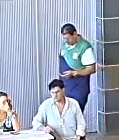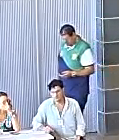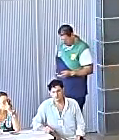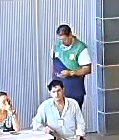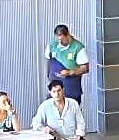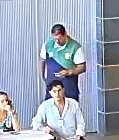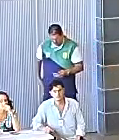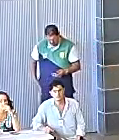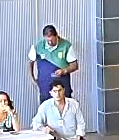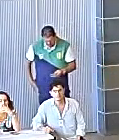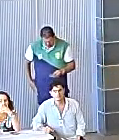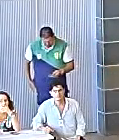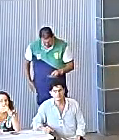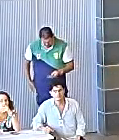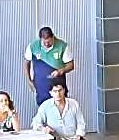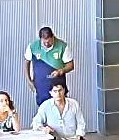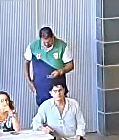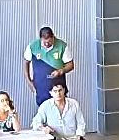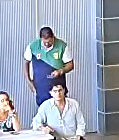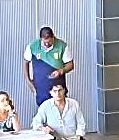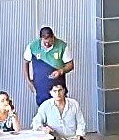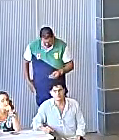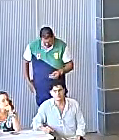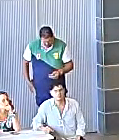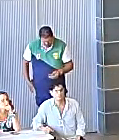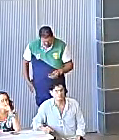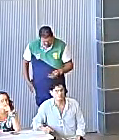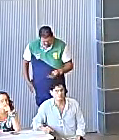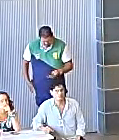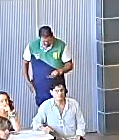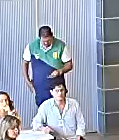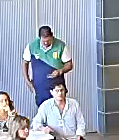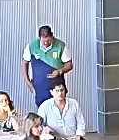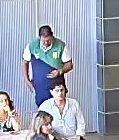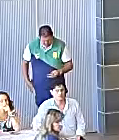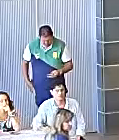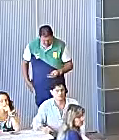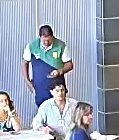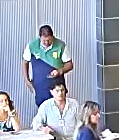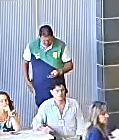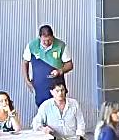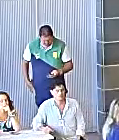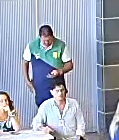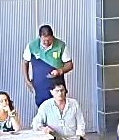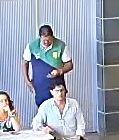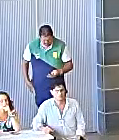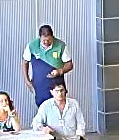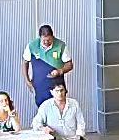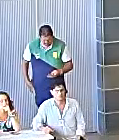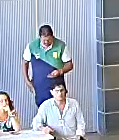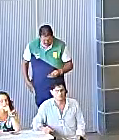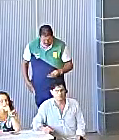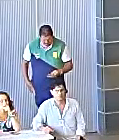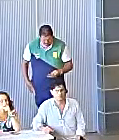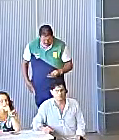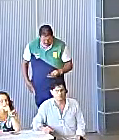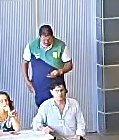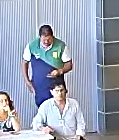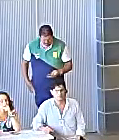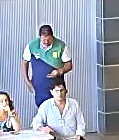desde que eu nasci então aqui eu estou também algumas audiências passadas o professor Cleiton eh